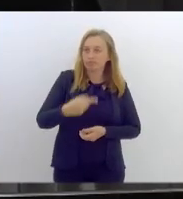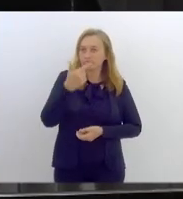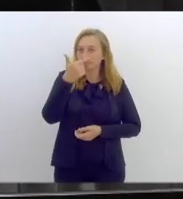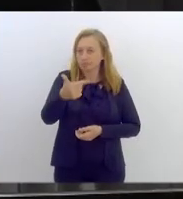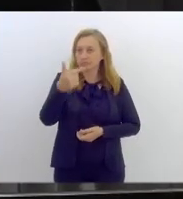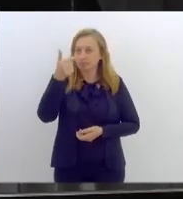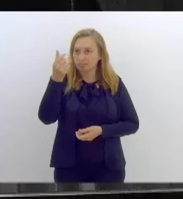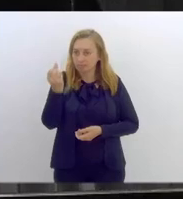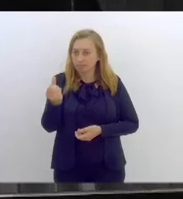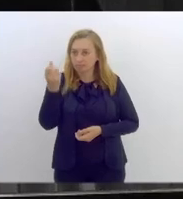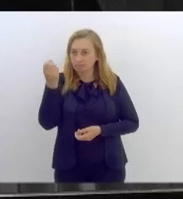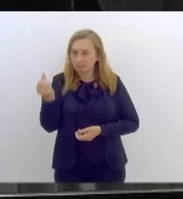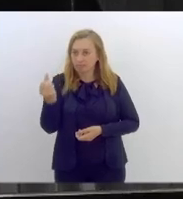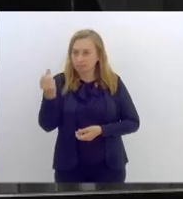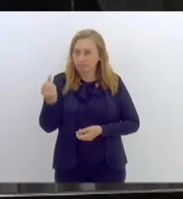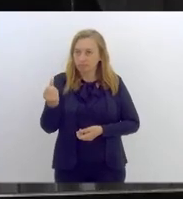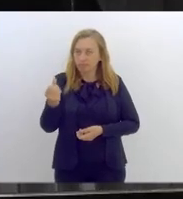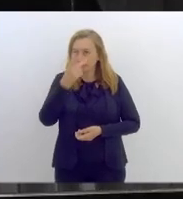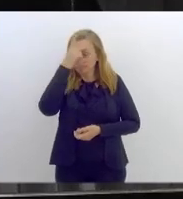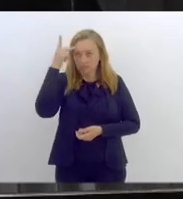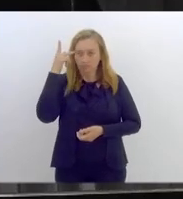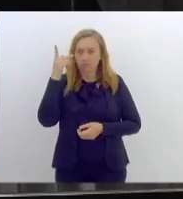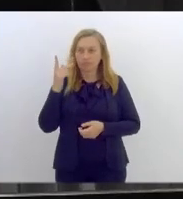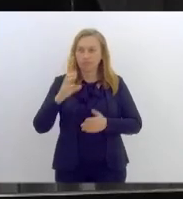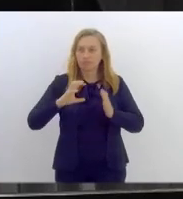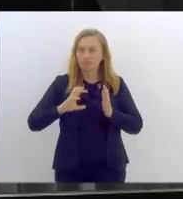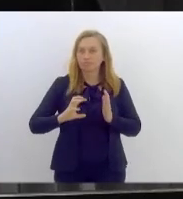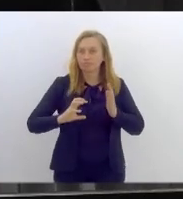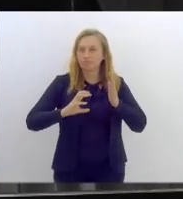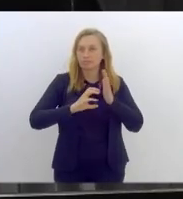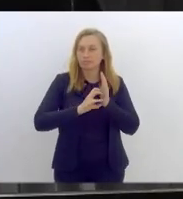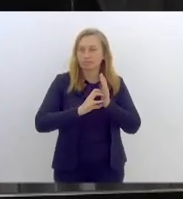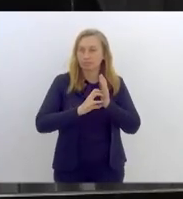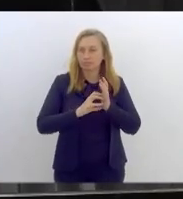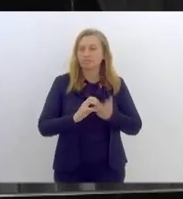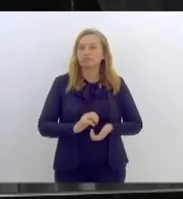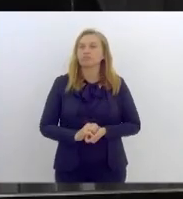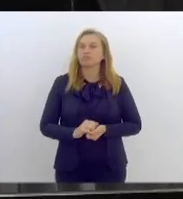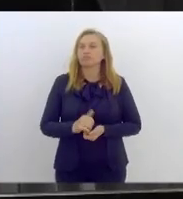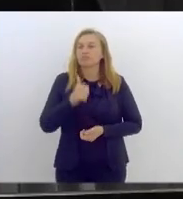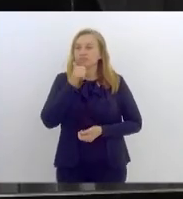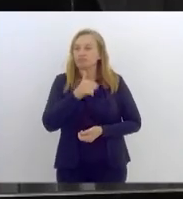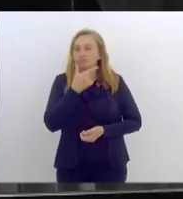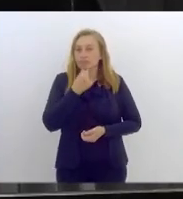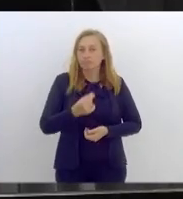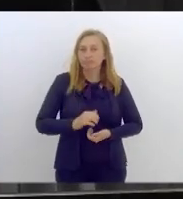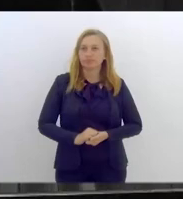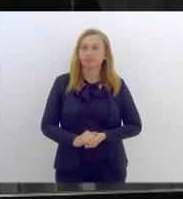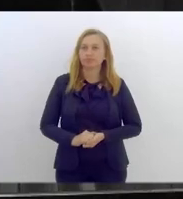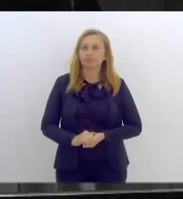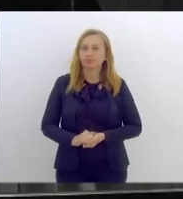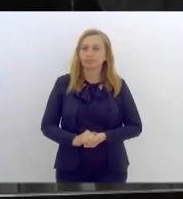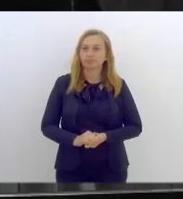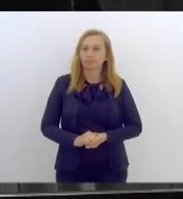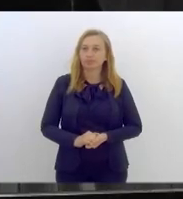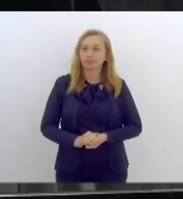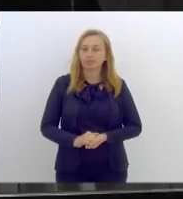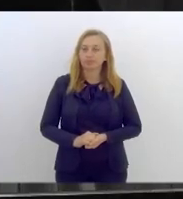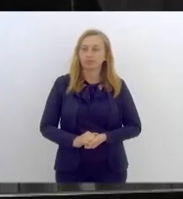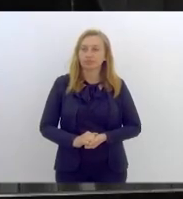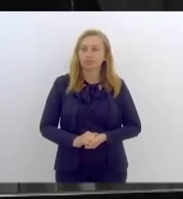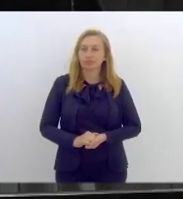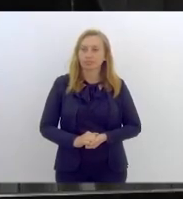5.266 casos de HIV entre os sexos masculinos e femininos Ou seja quando a gente vai